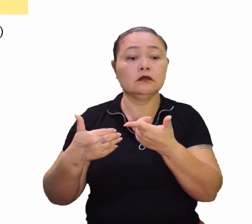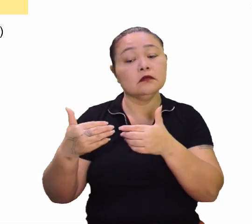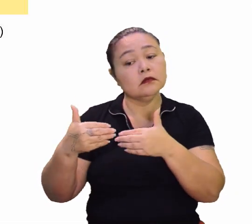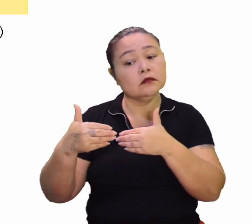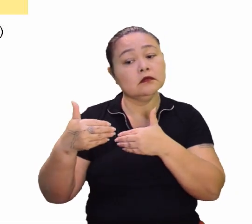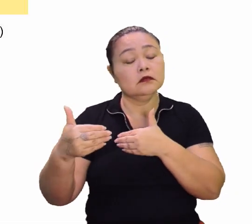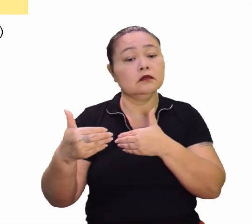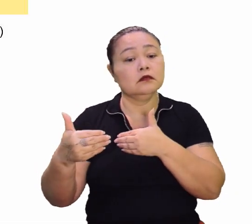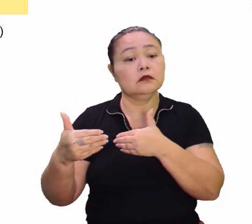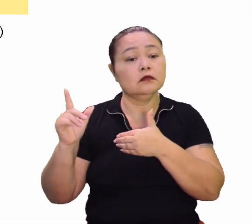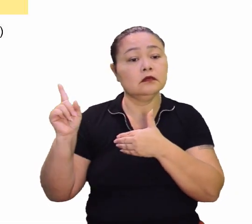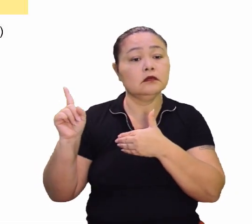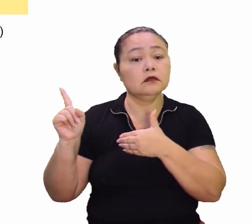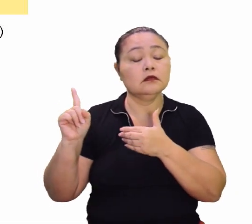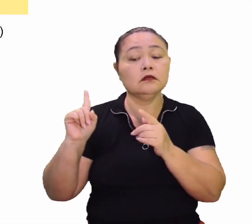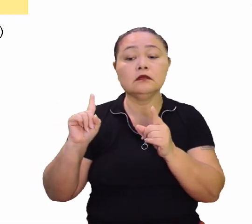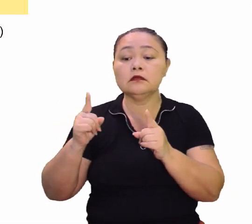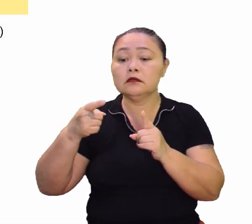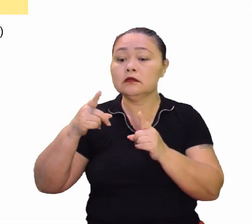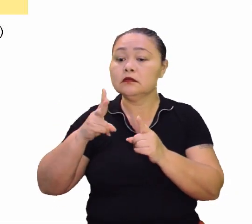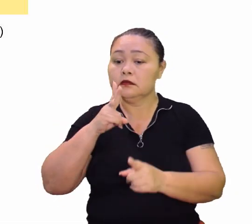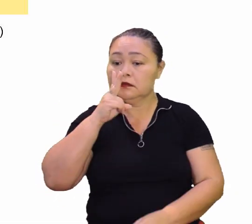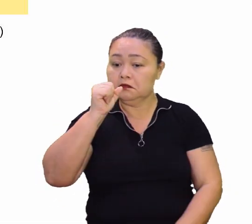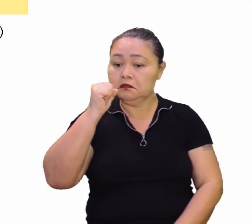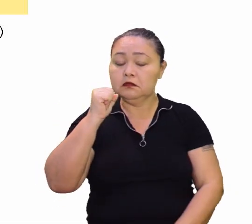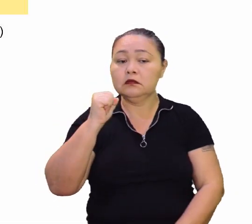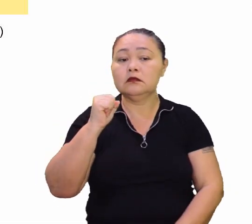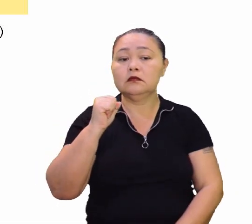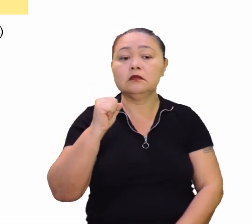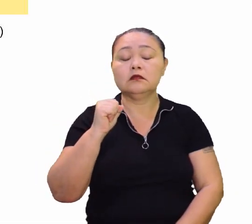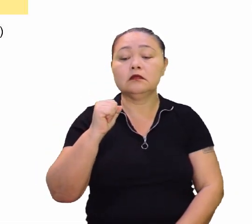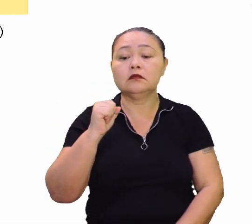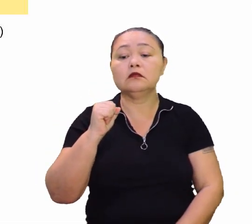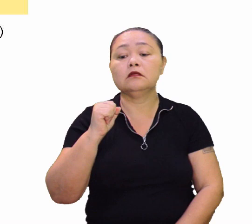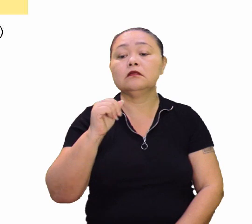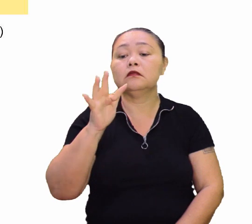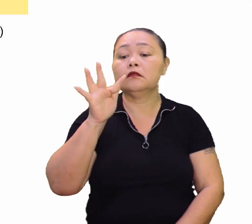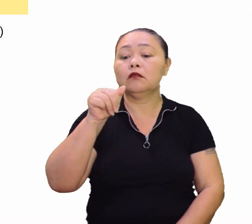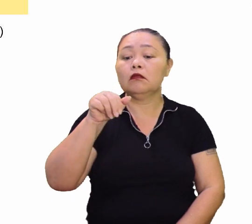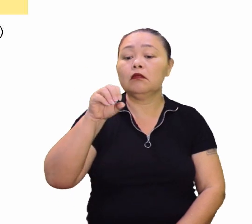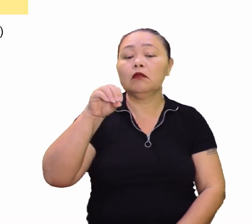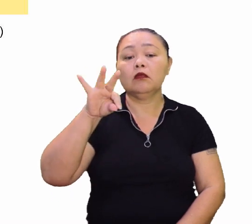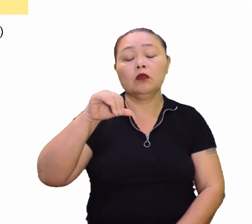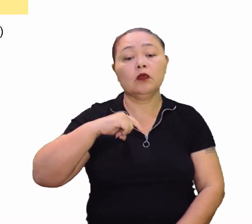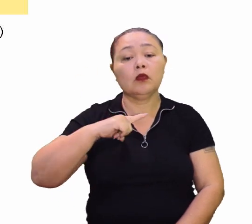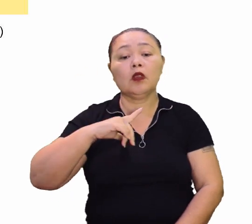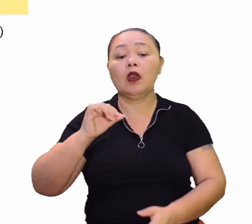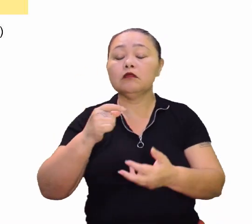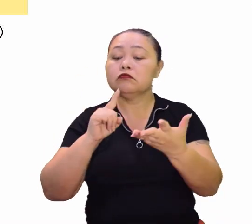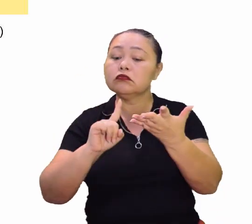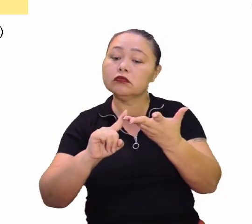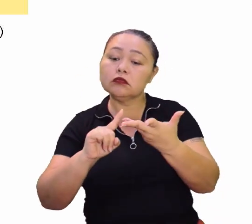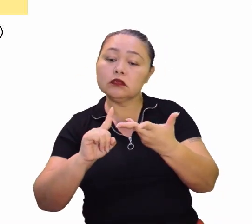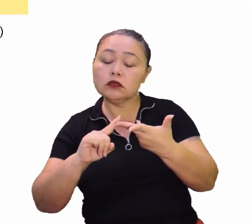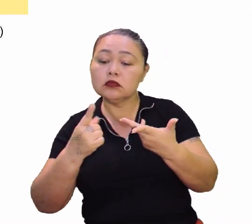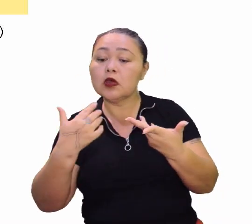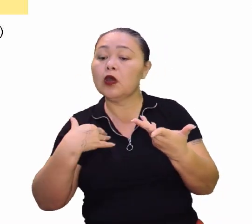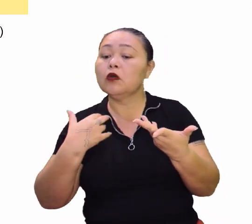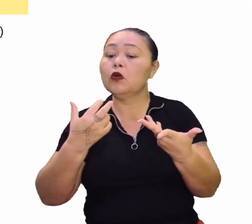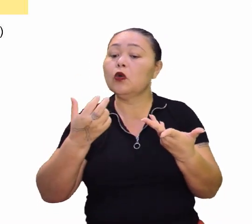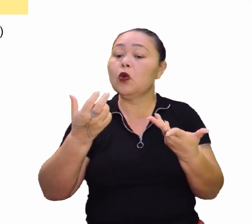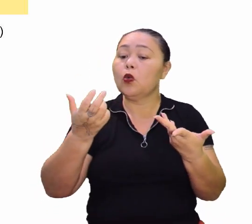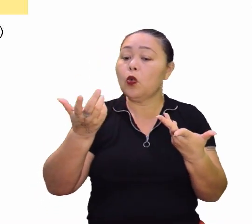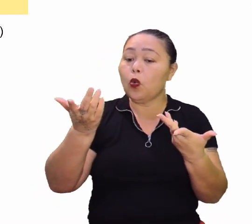a partir dessa intensificação de fontes não renováveis,